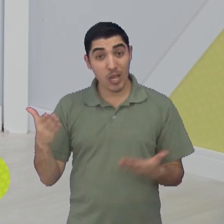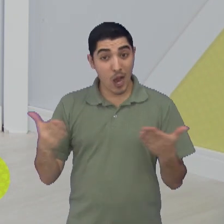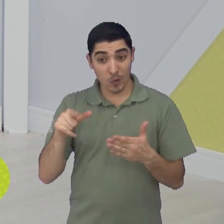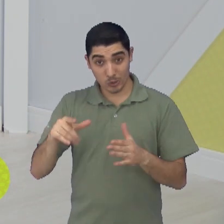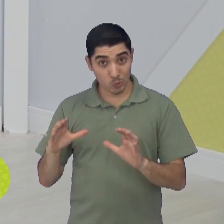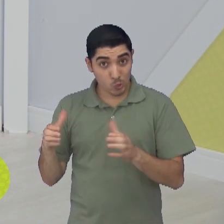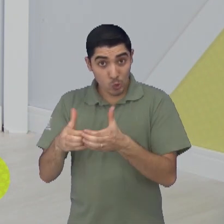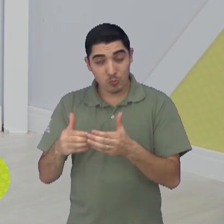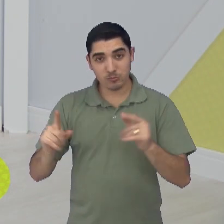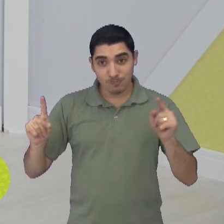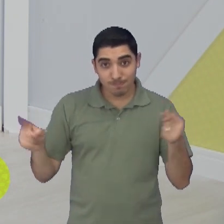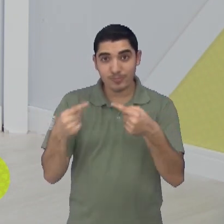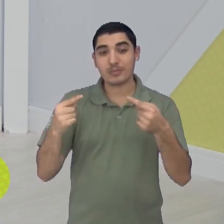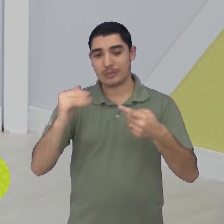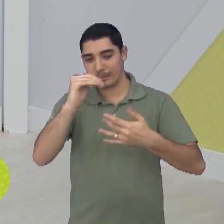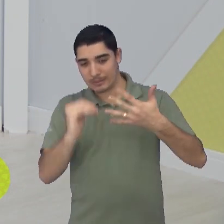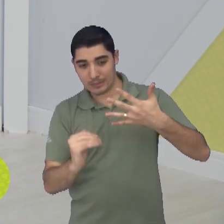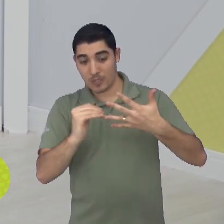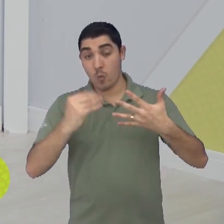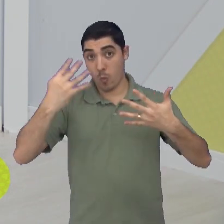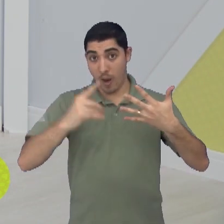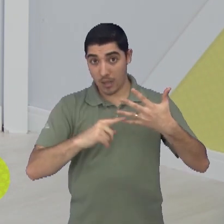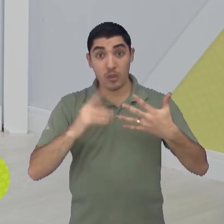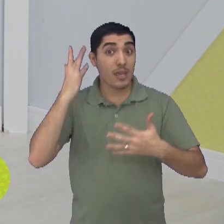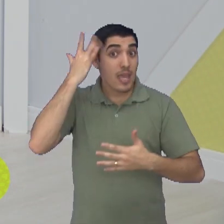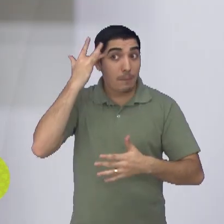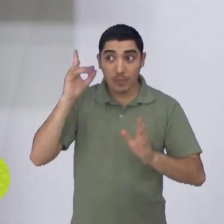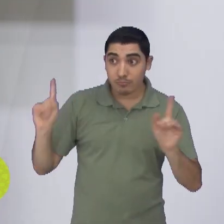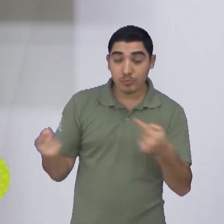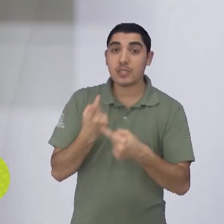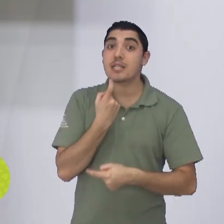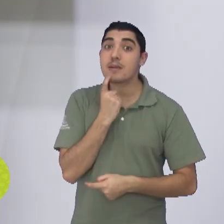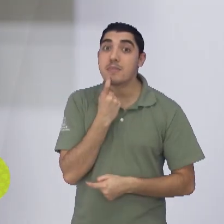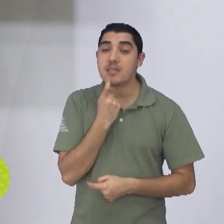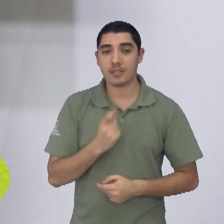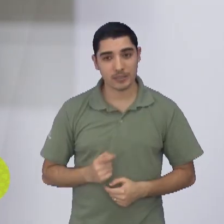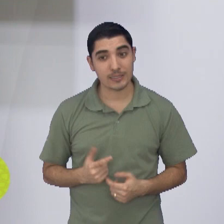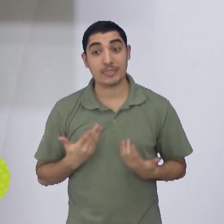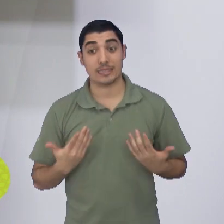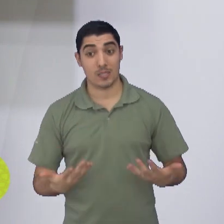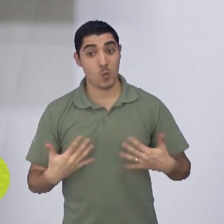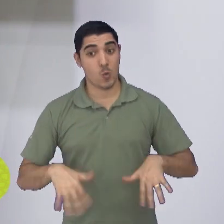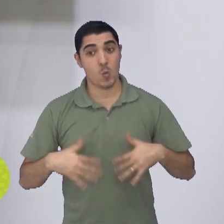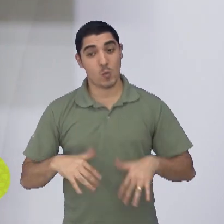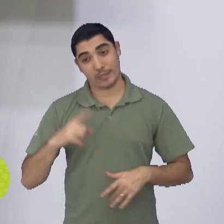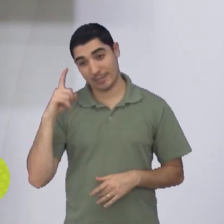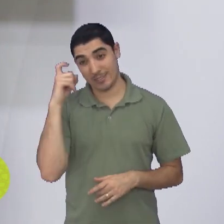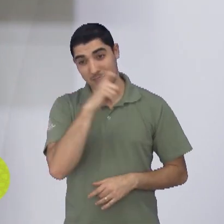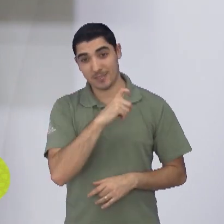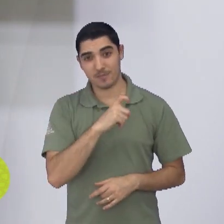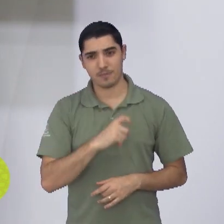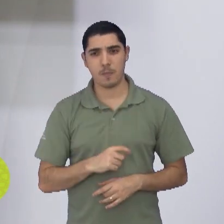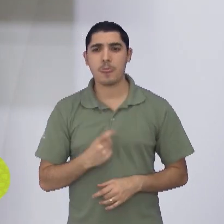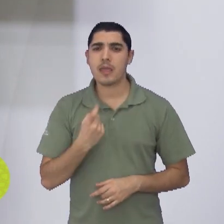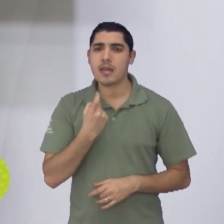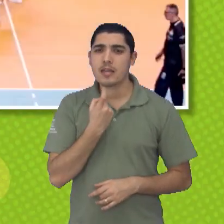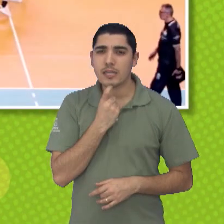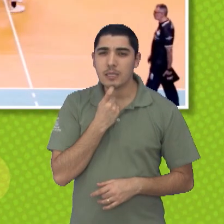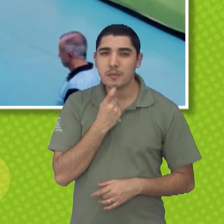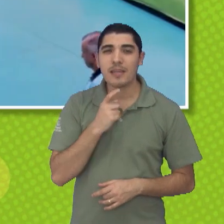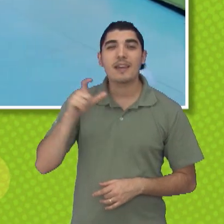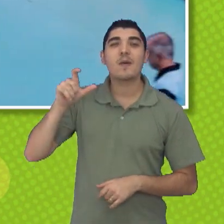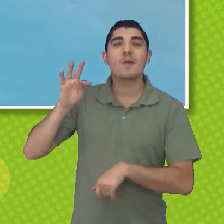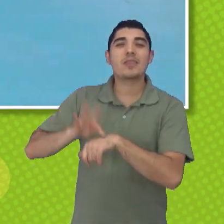encarar o Campinas e já tem jogo amanhã lá no ginásio Taquaral Brunão é um jogo difícil né São José e Campinas como Ricardo Costa difícil